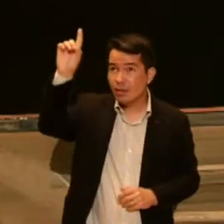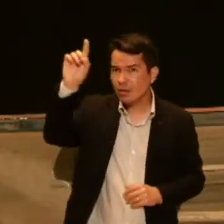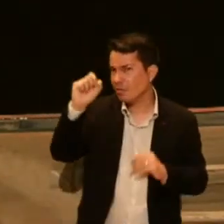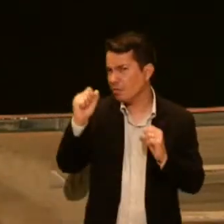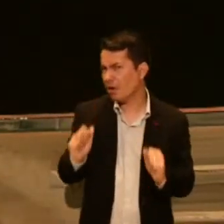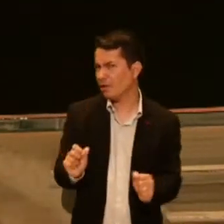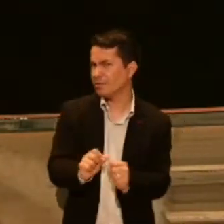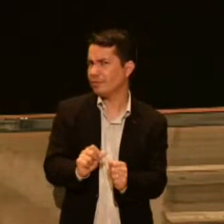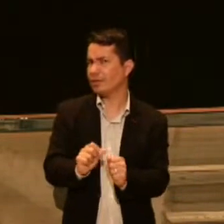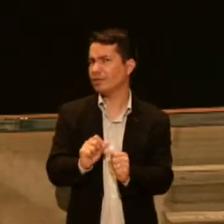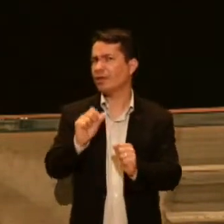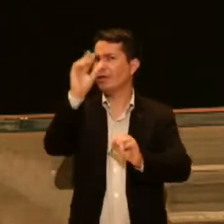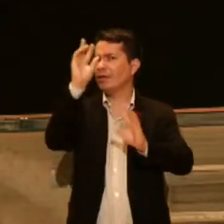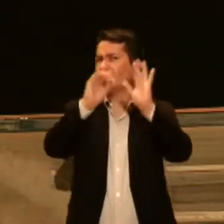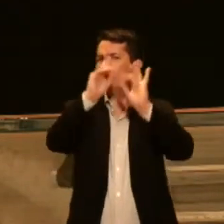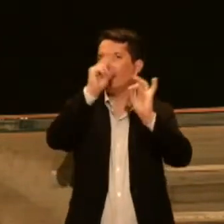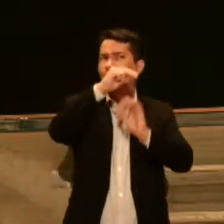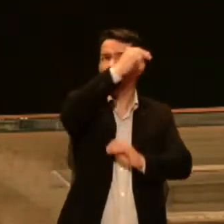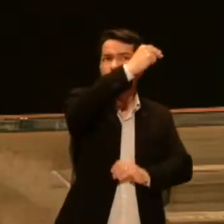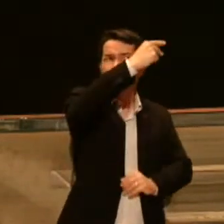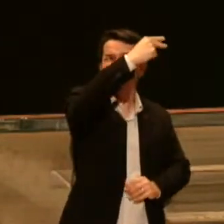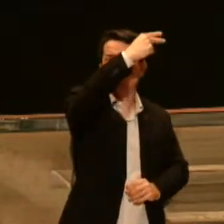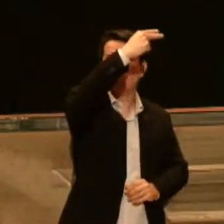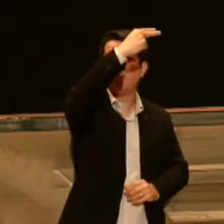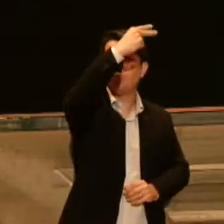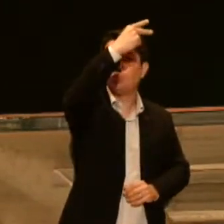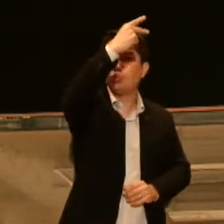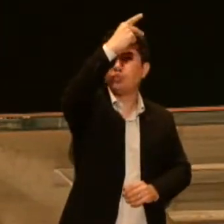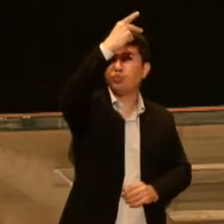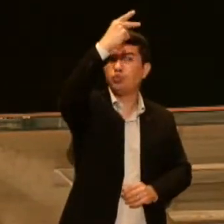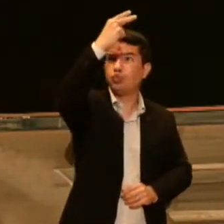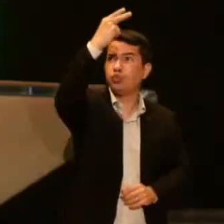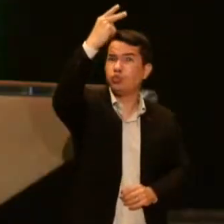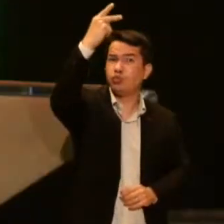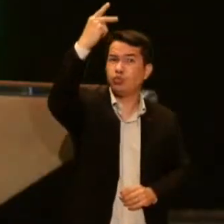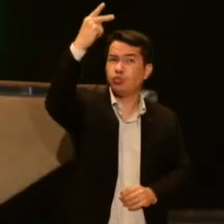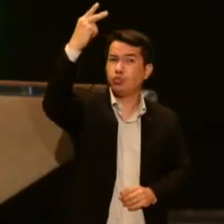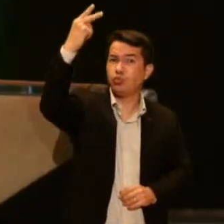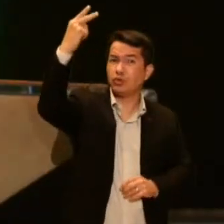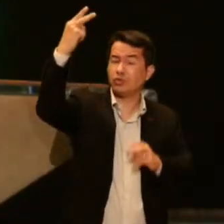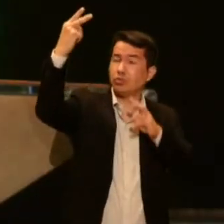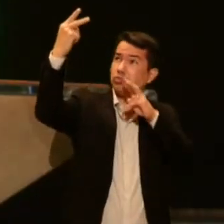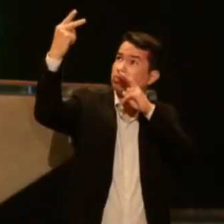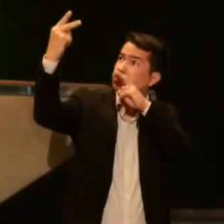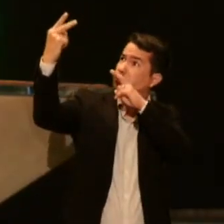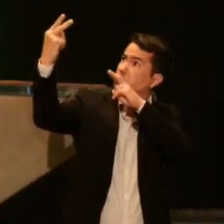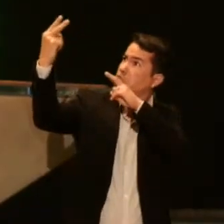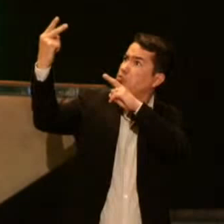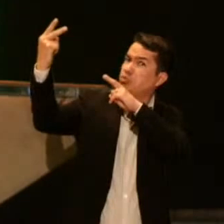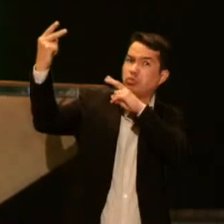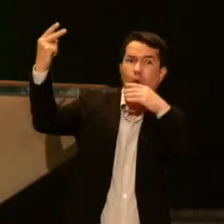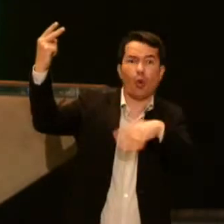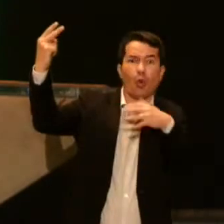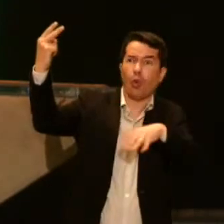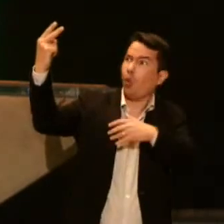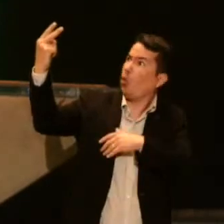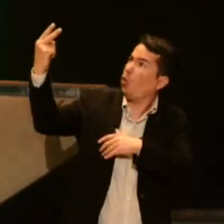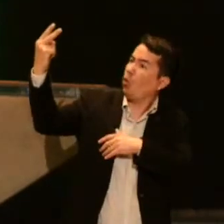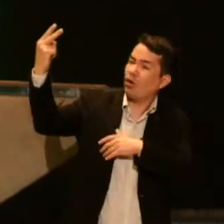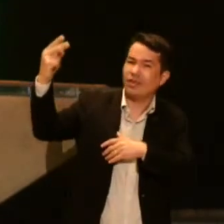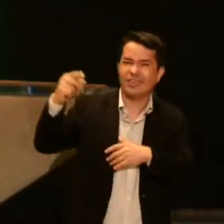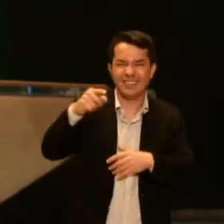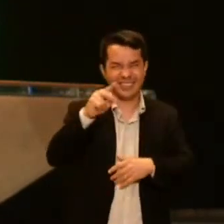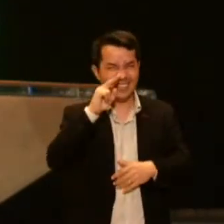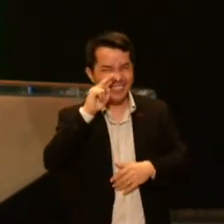se movimentar de uma maneira diferente no céu, né? Porque na verdade quem está girando é a terra,